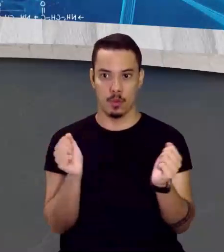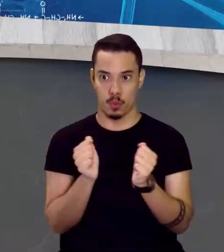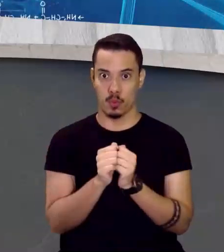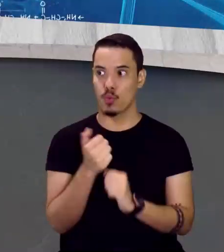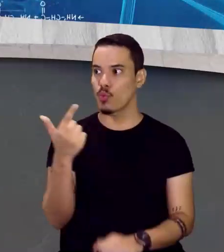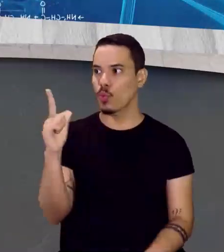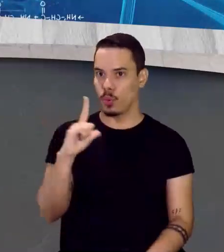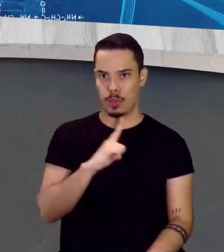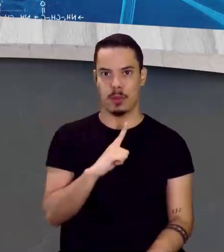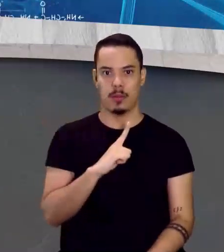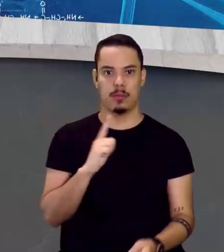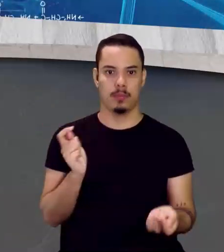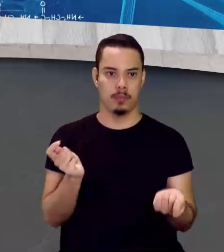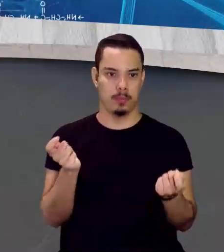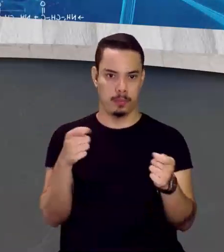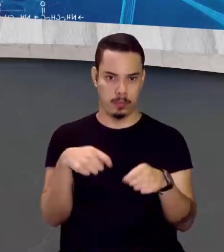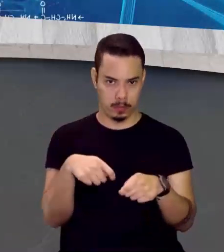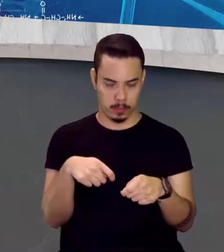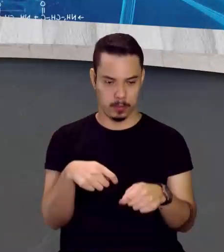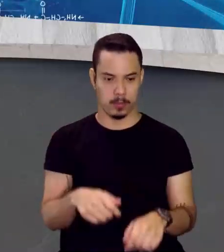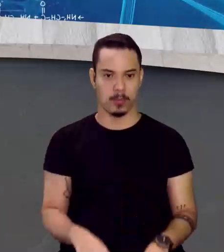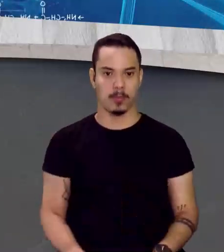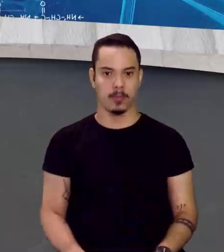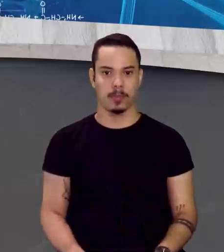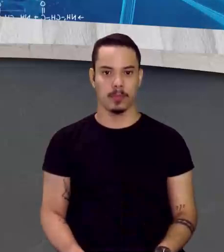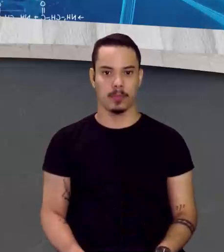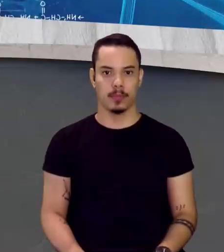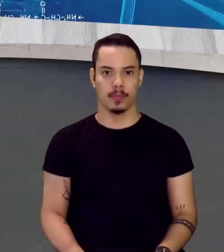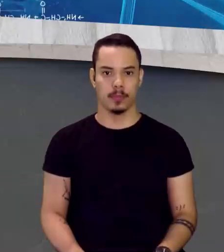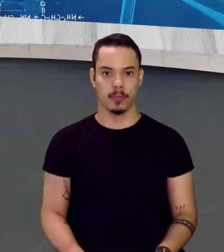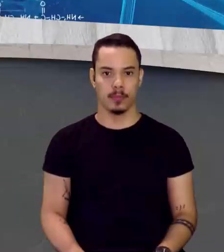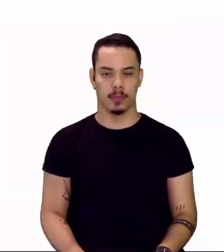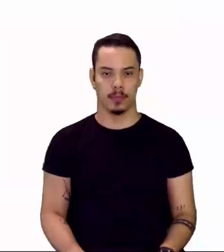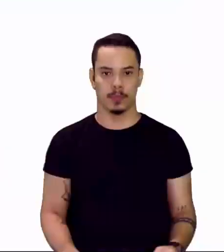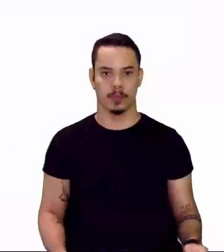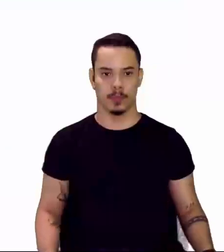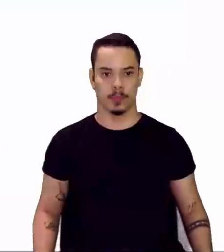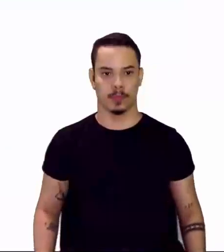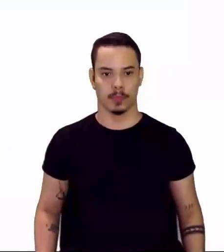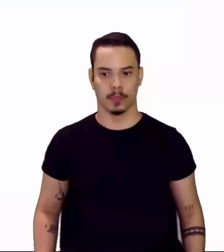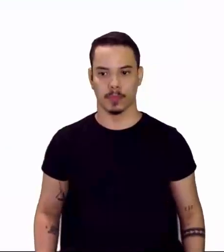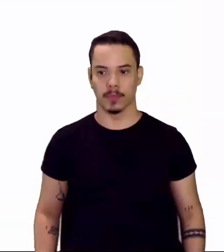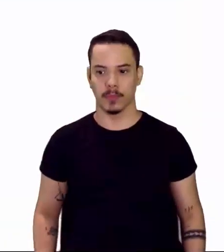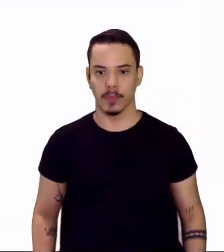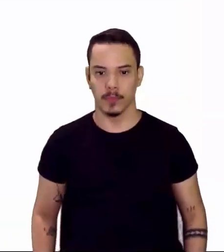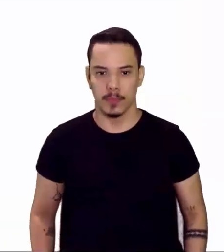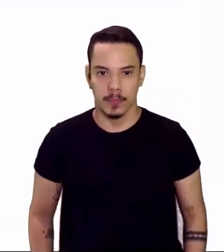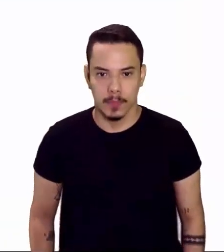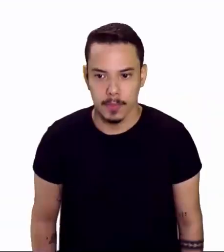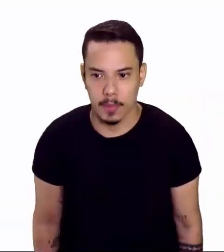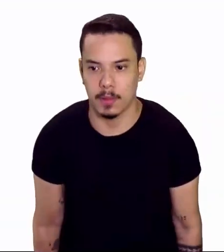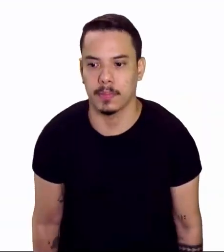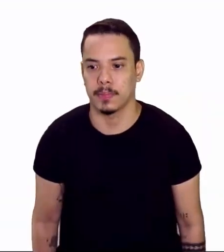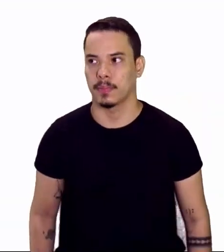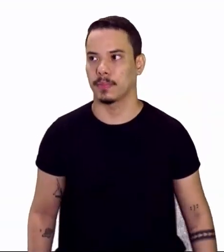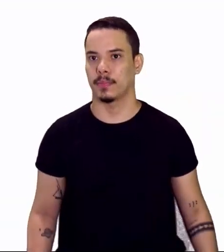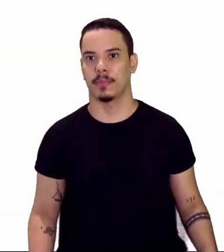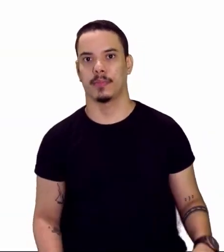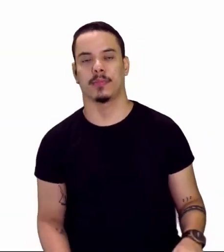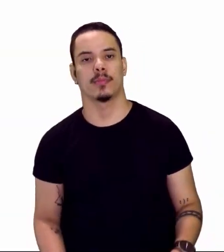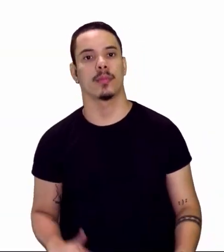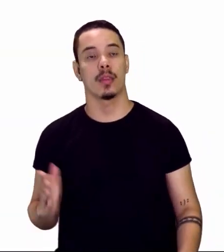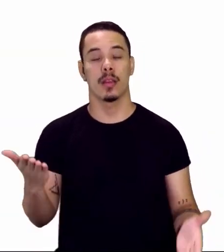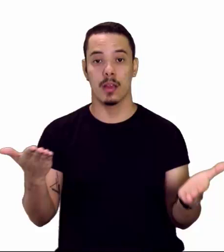tem os pares de elétrons disponíveis. Beleza? Vamos lá continuar então? Agora, para melhor,